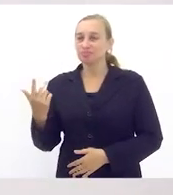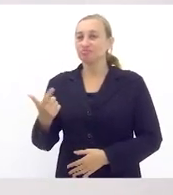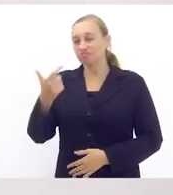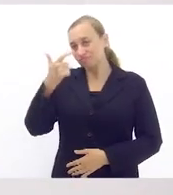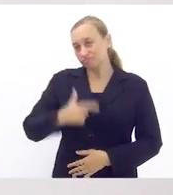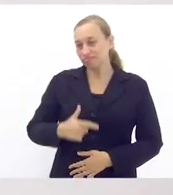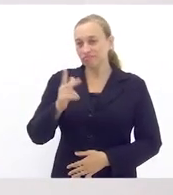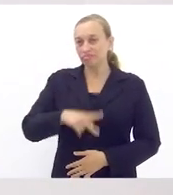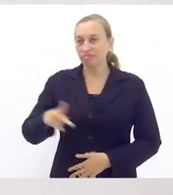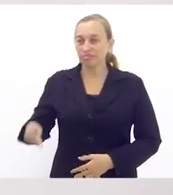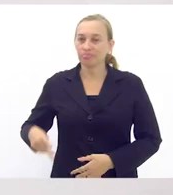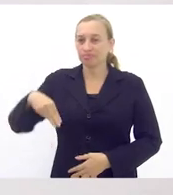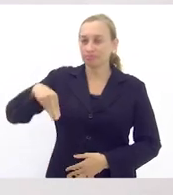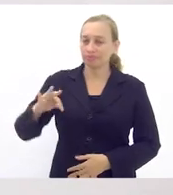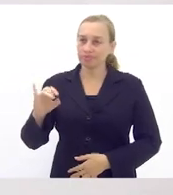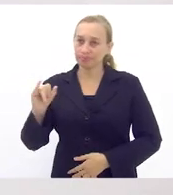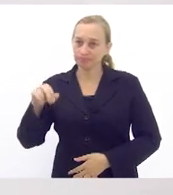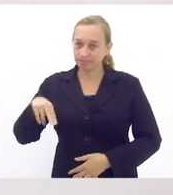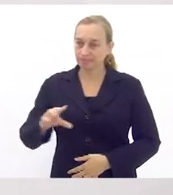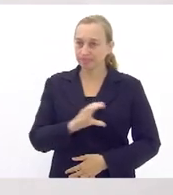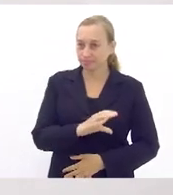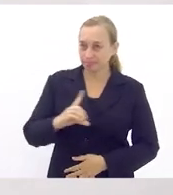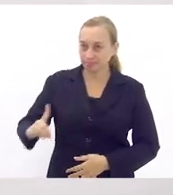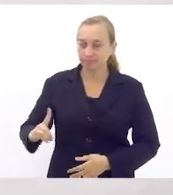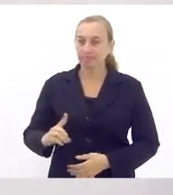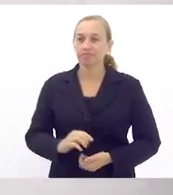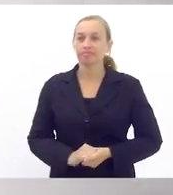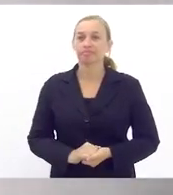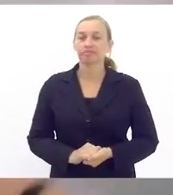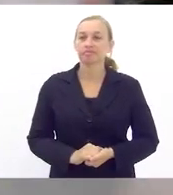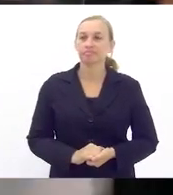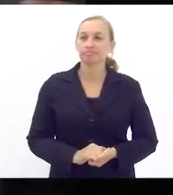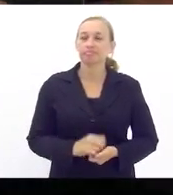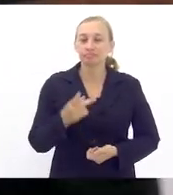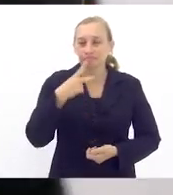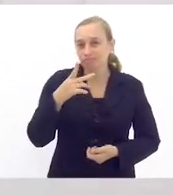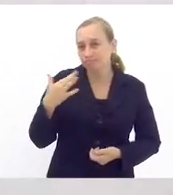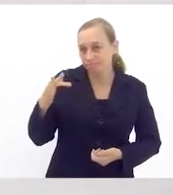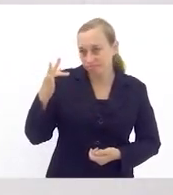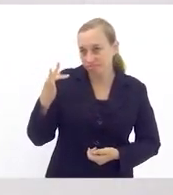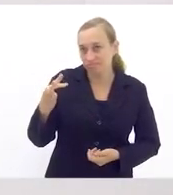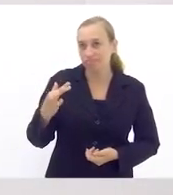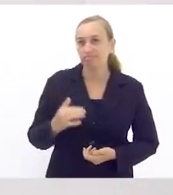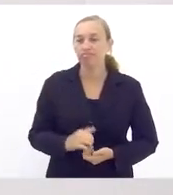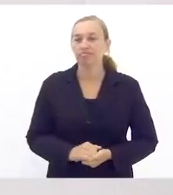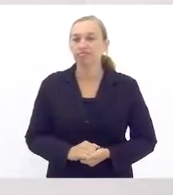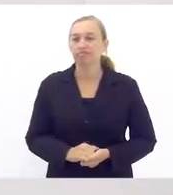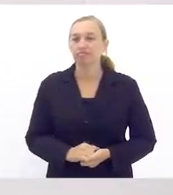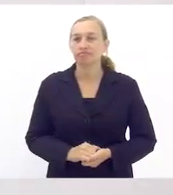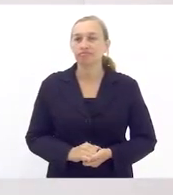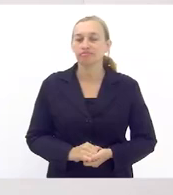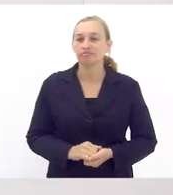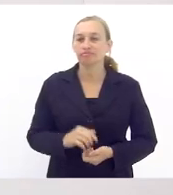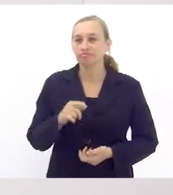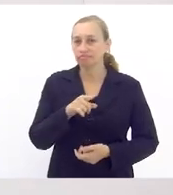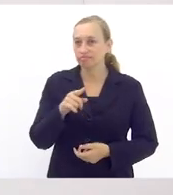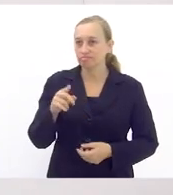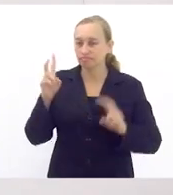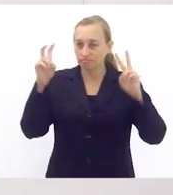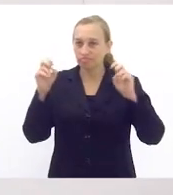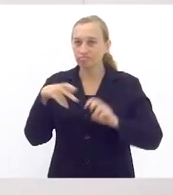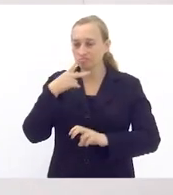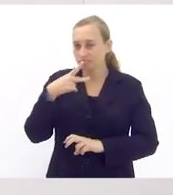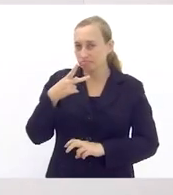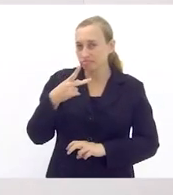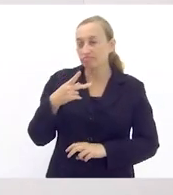é atualmente tô na coordenação e queria só falar brevemente sobre um ponto que foi levantado aqui em